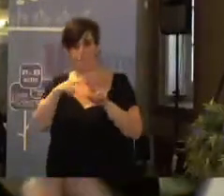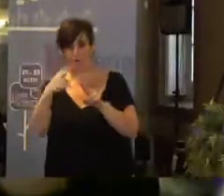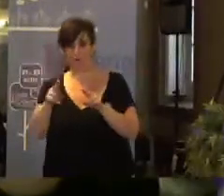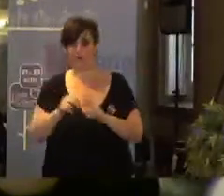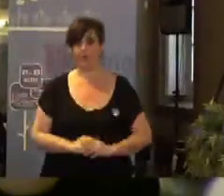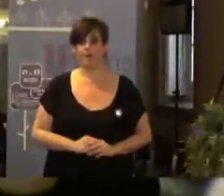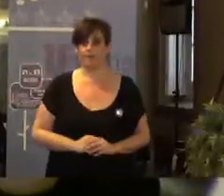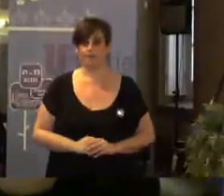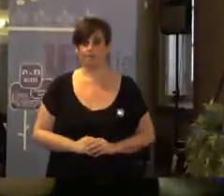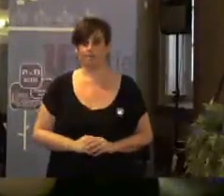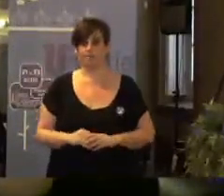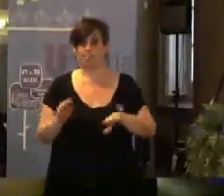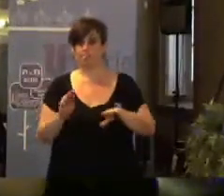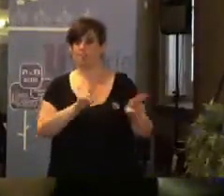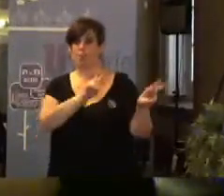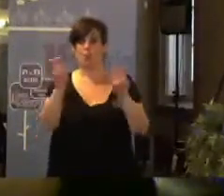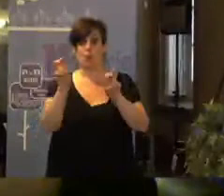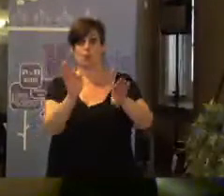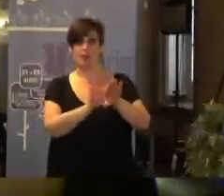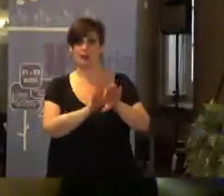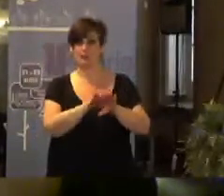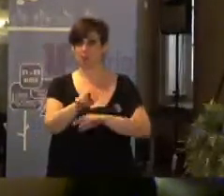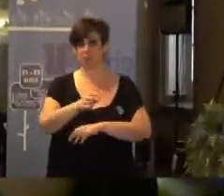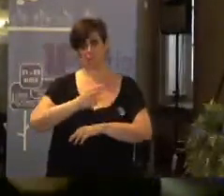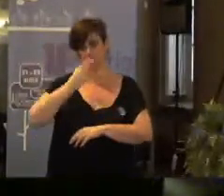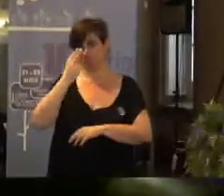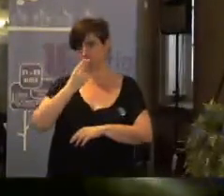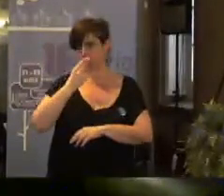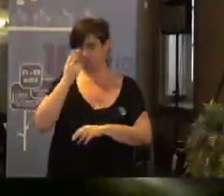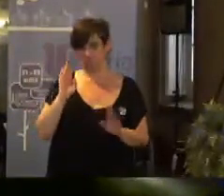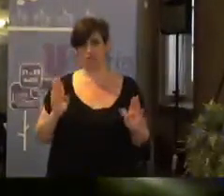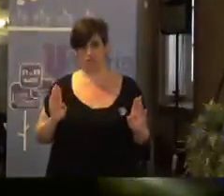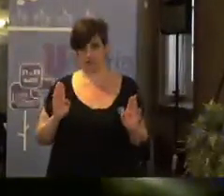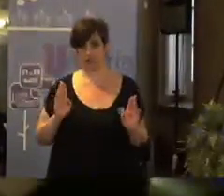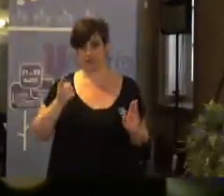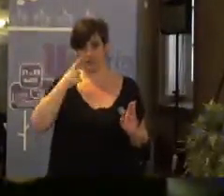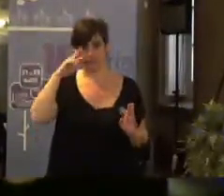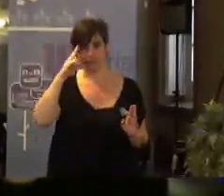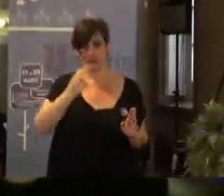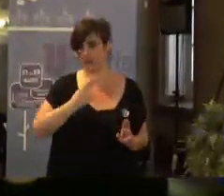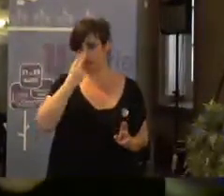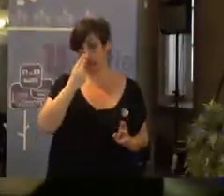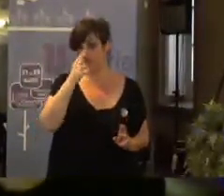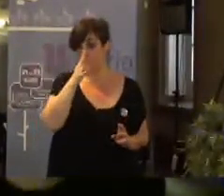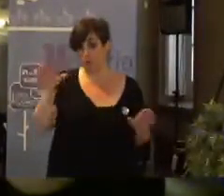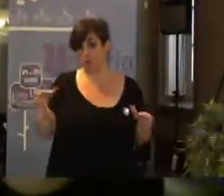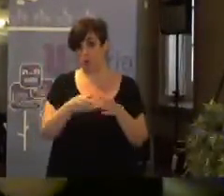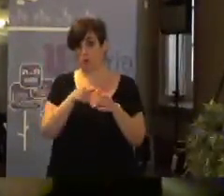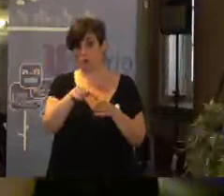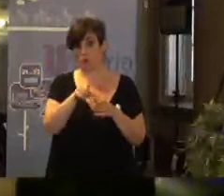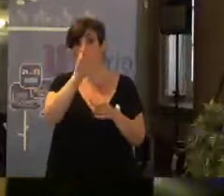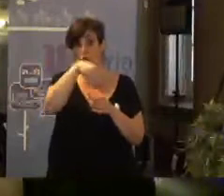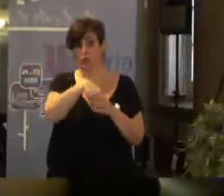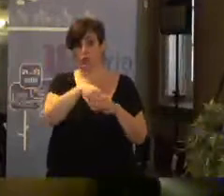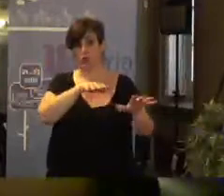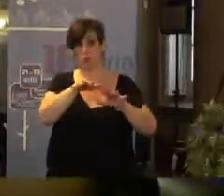Esquerda, que é uma experiência interessante porque é um partido que é herdeiro de movimentos de esquerda com